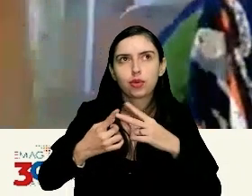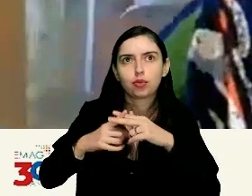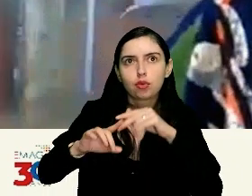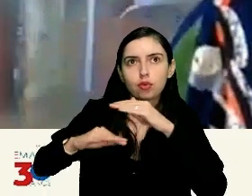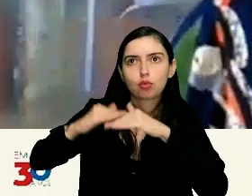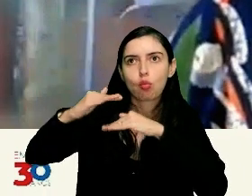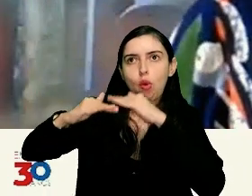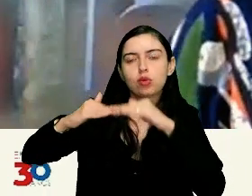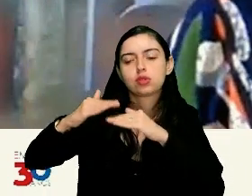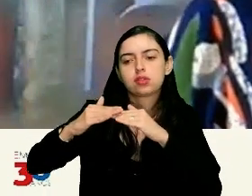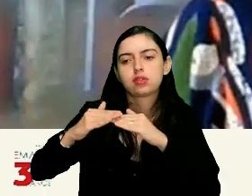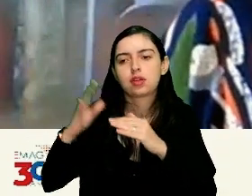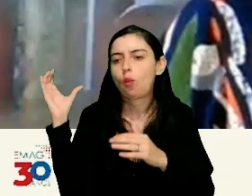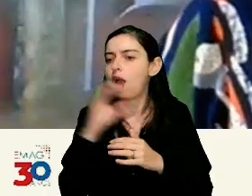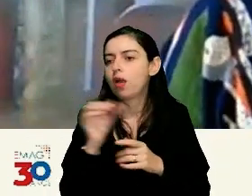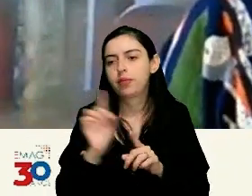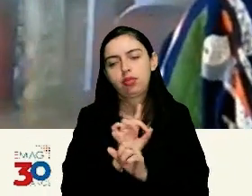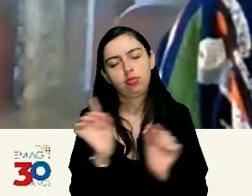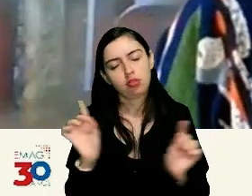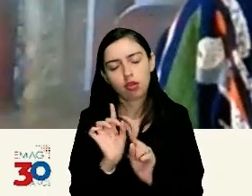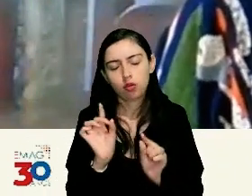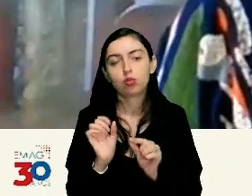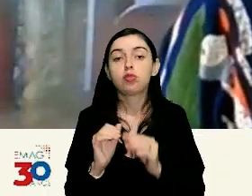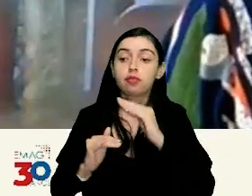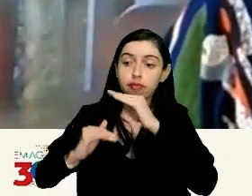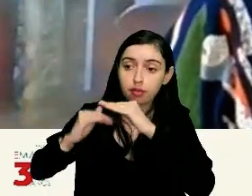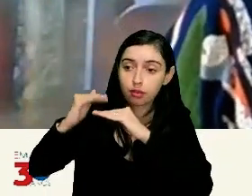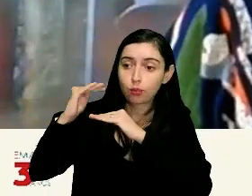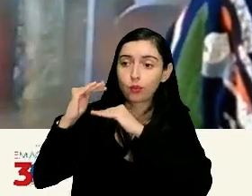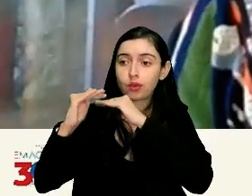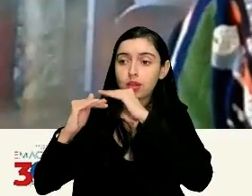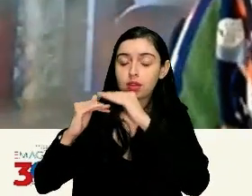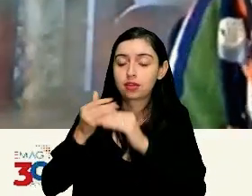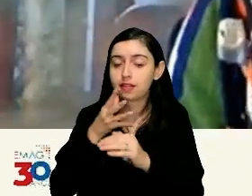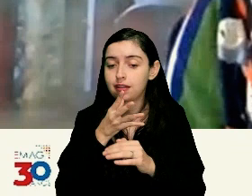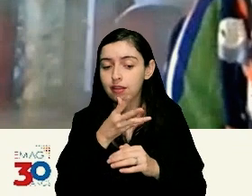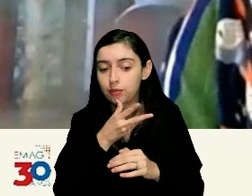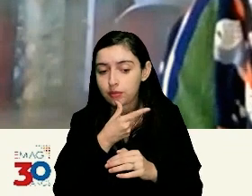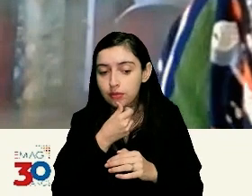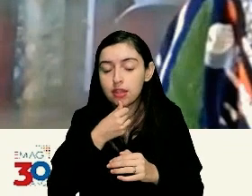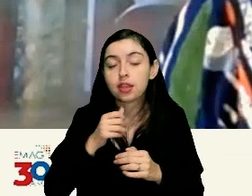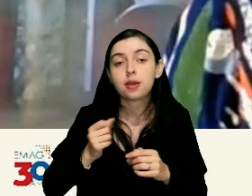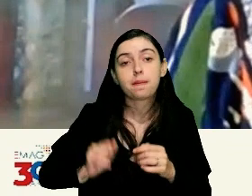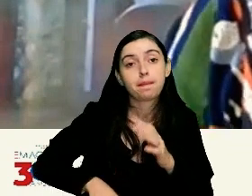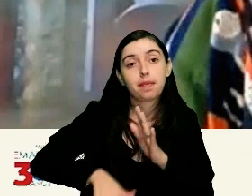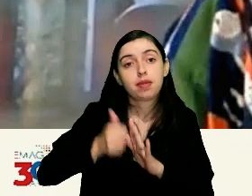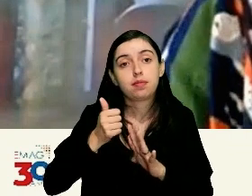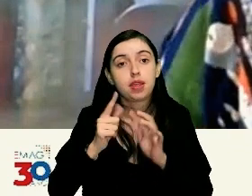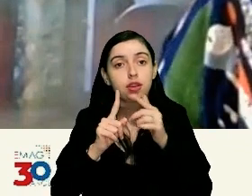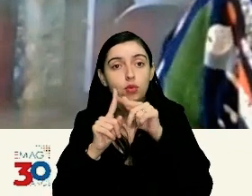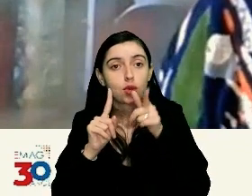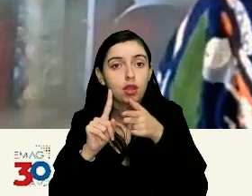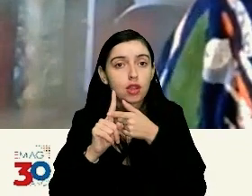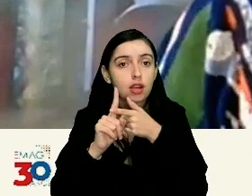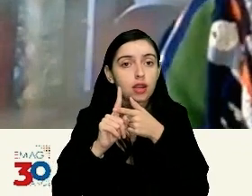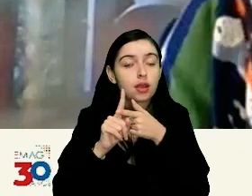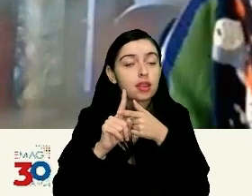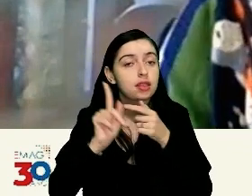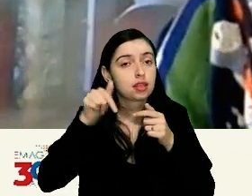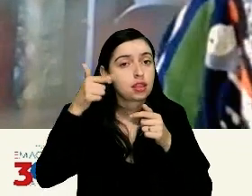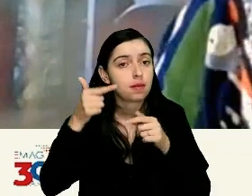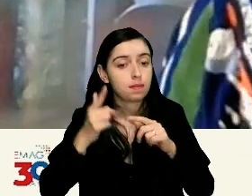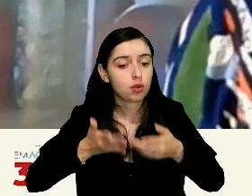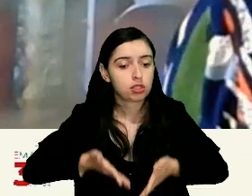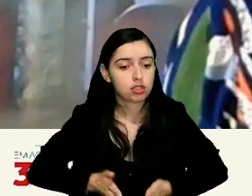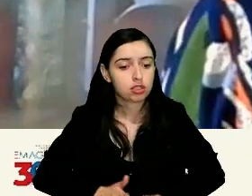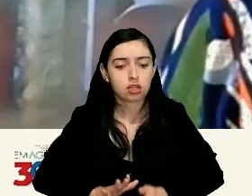assim, Foi uma construção, a construção primeiro com a gestação e depois quando concretiza o filho e a separação do que é a